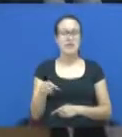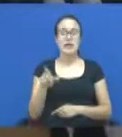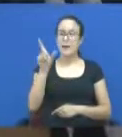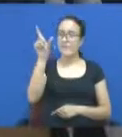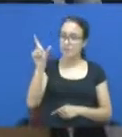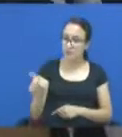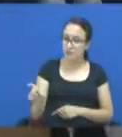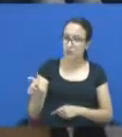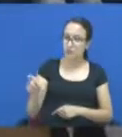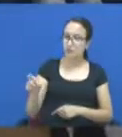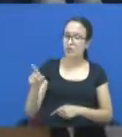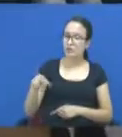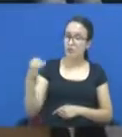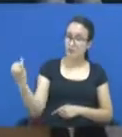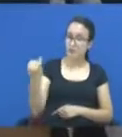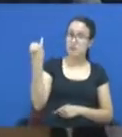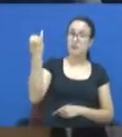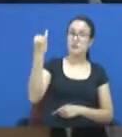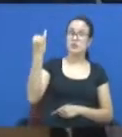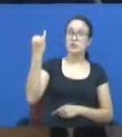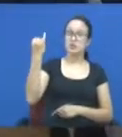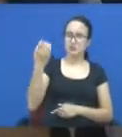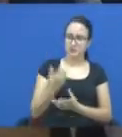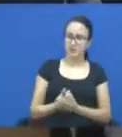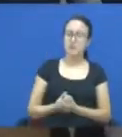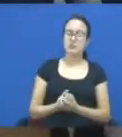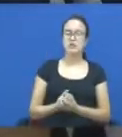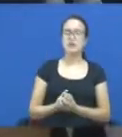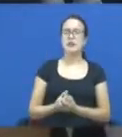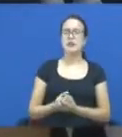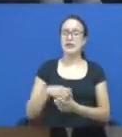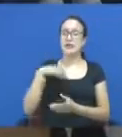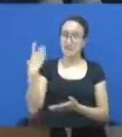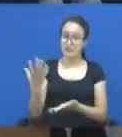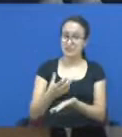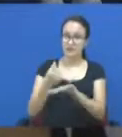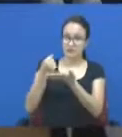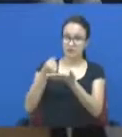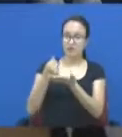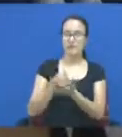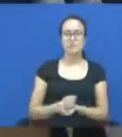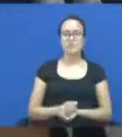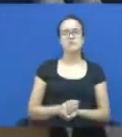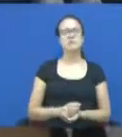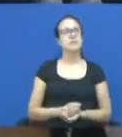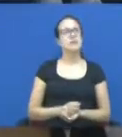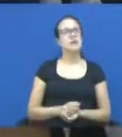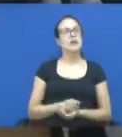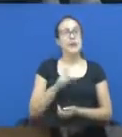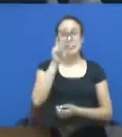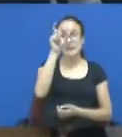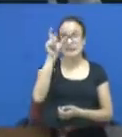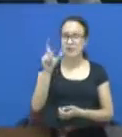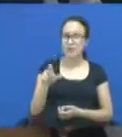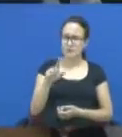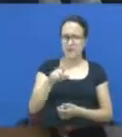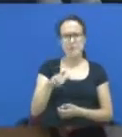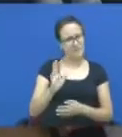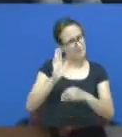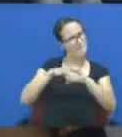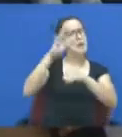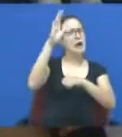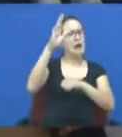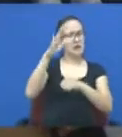tinham necessidade para serem salvas. Por isso, o mérito extra dessas pessoas poderia ser transferido